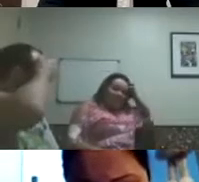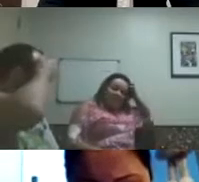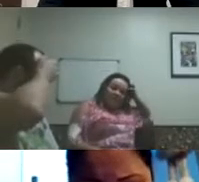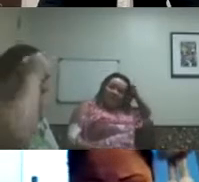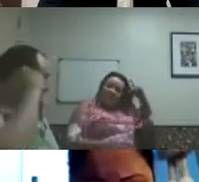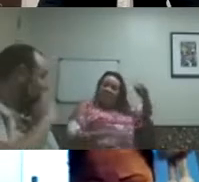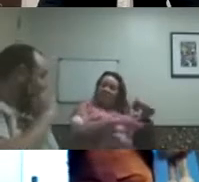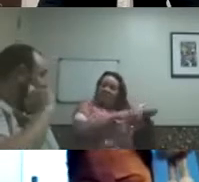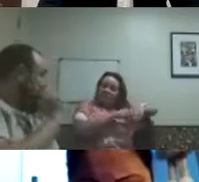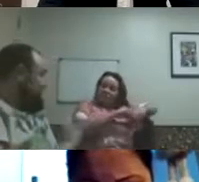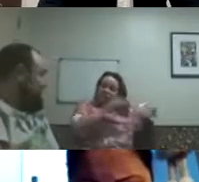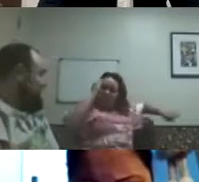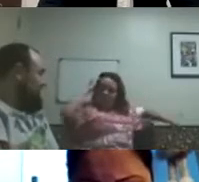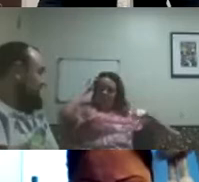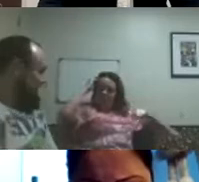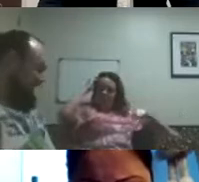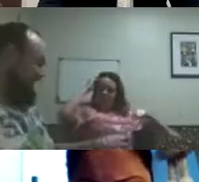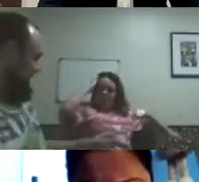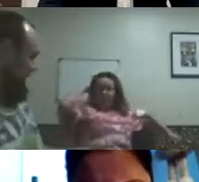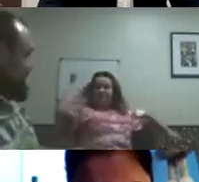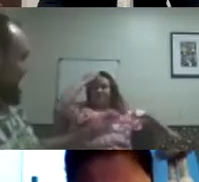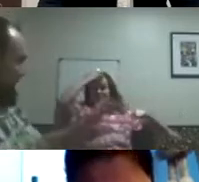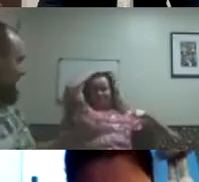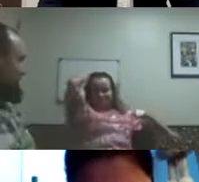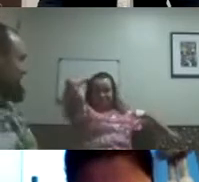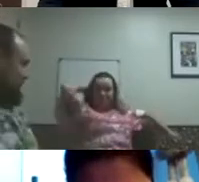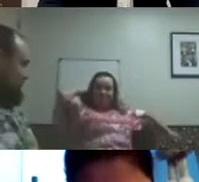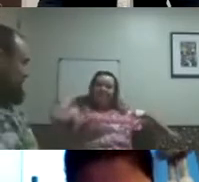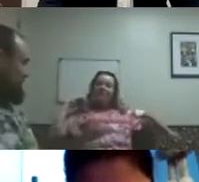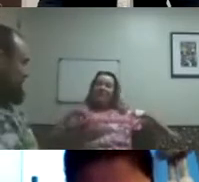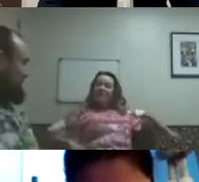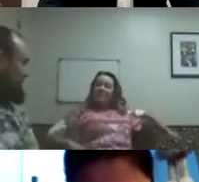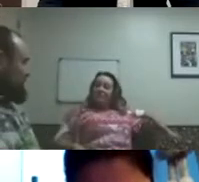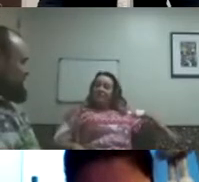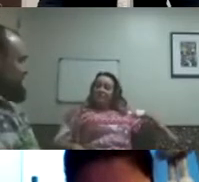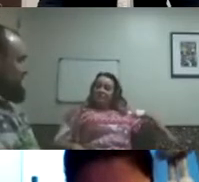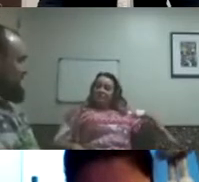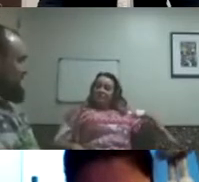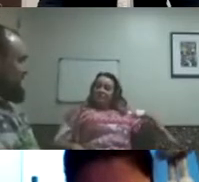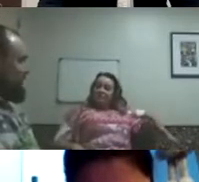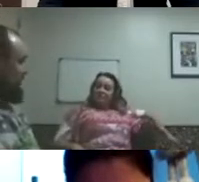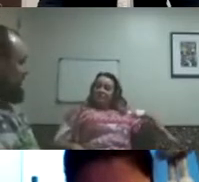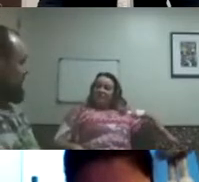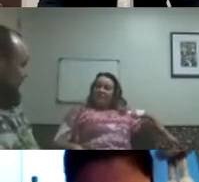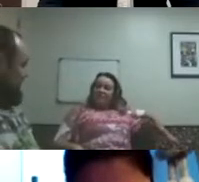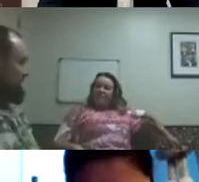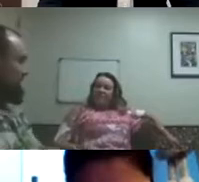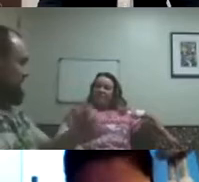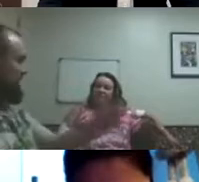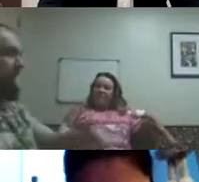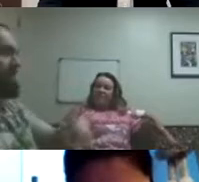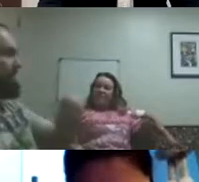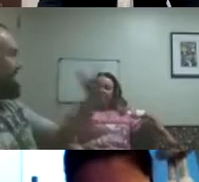de realizações que seja melhor que este de 2020 que a gente vem enfrentando, tá certo? Precisando, eu